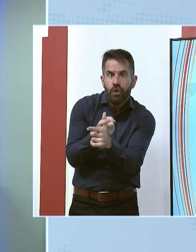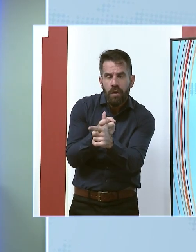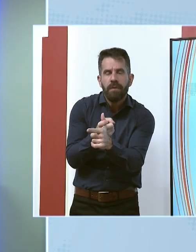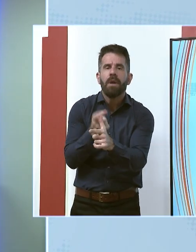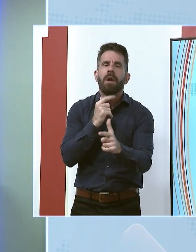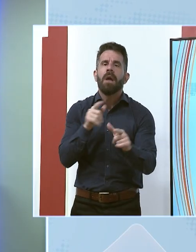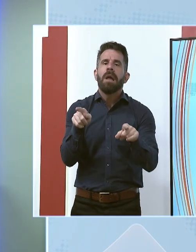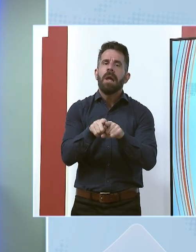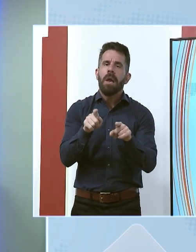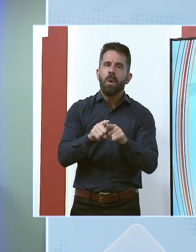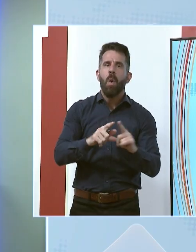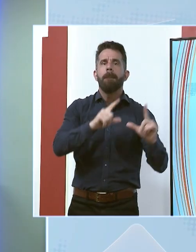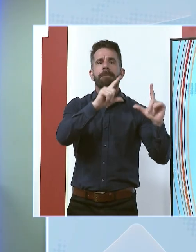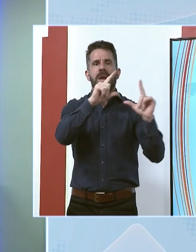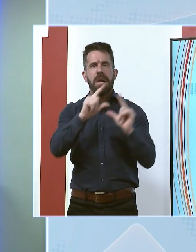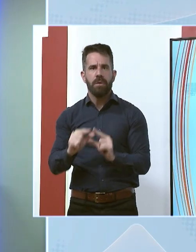para